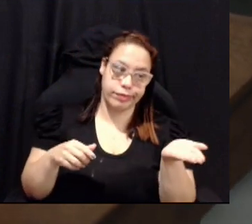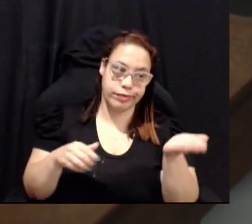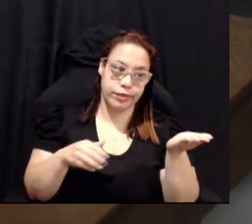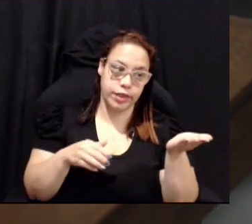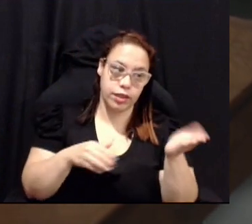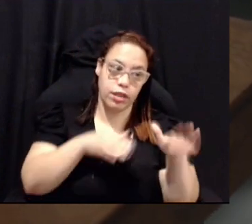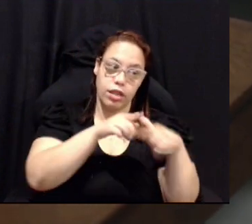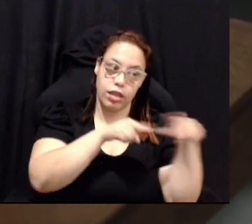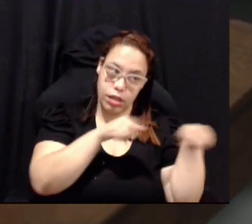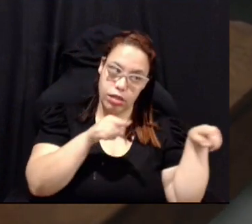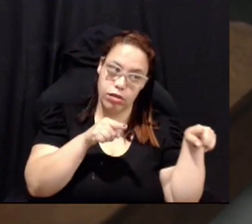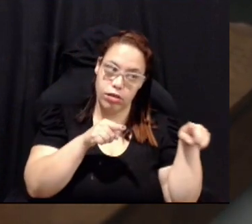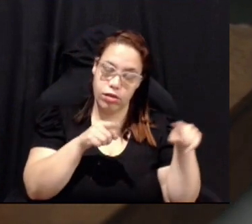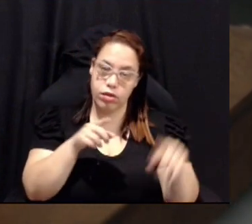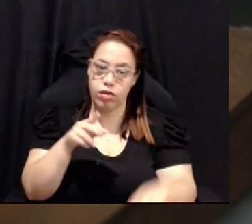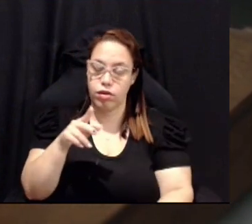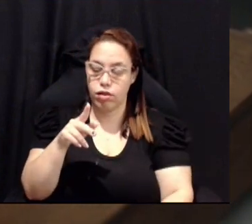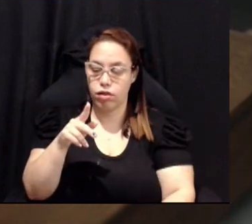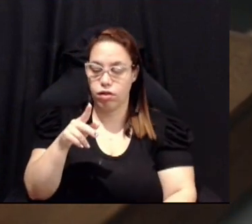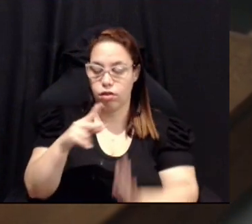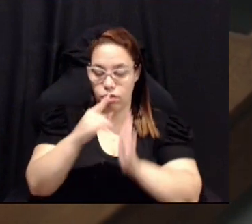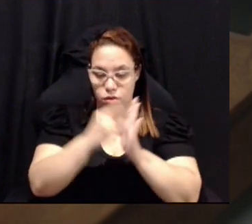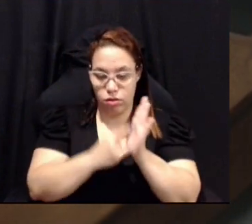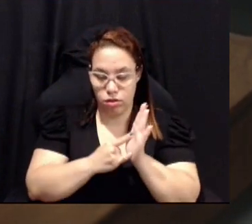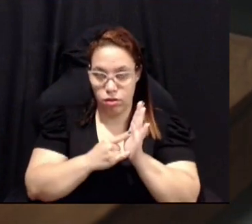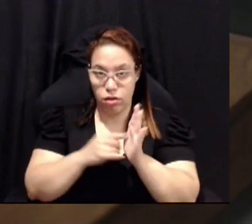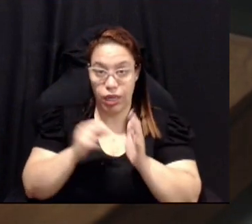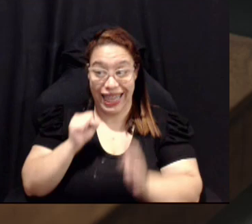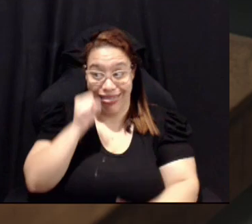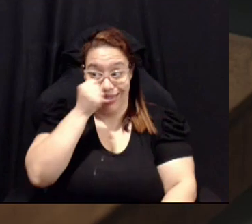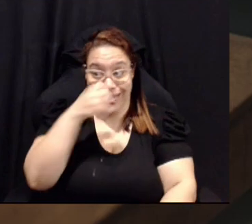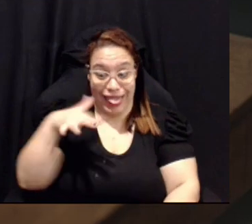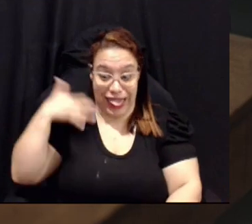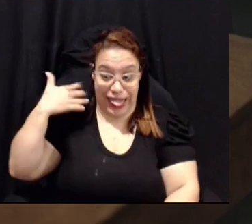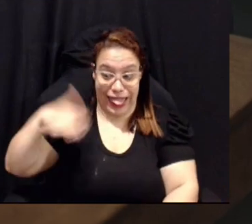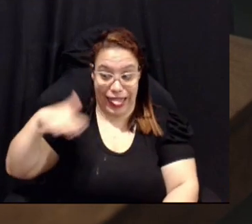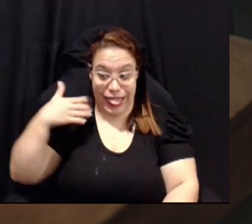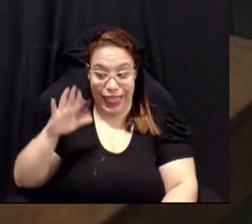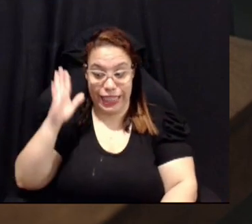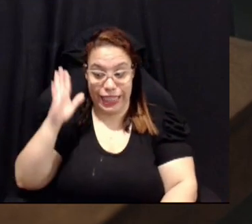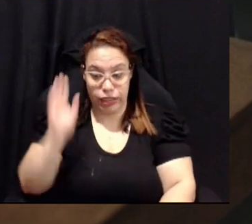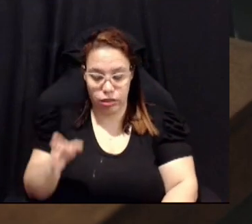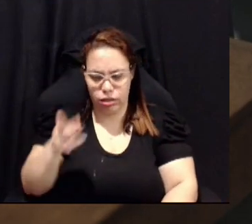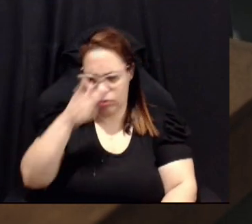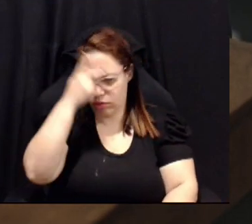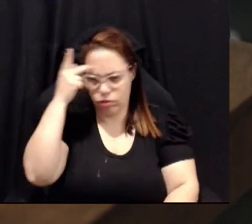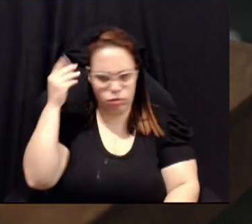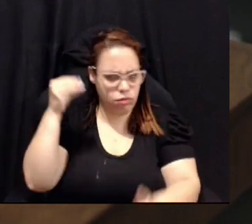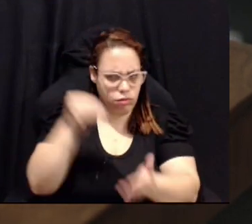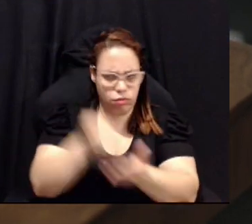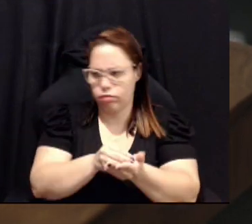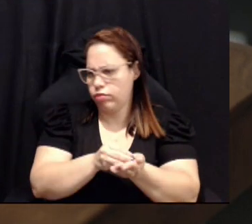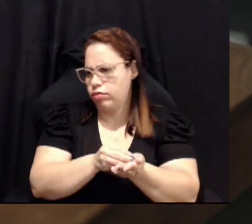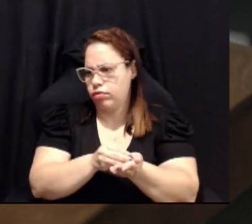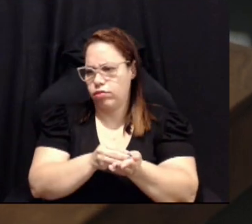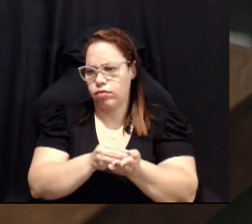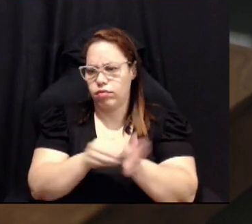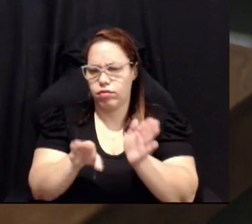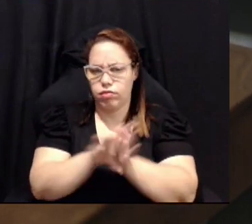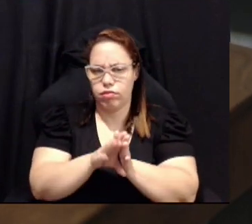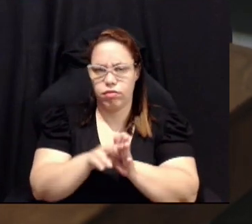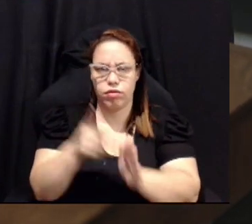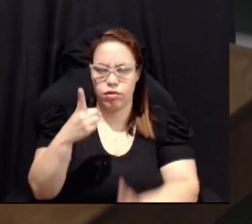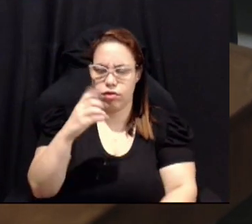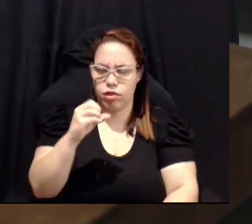E o perfil que a gente chama de agressivo, né, já é aquela pessoa que entra 100% na renda